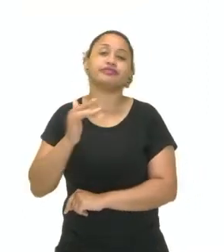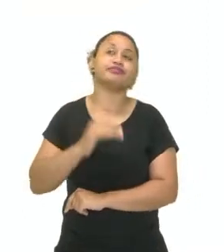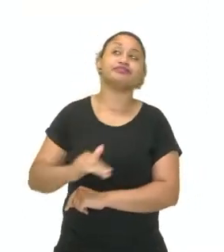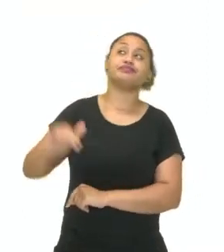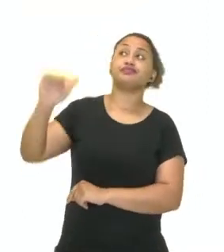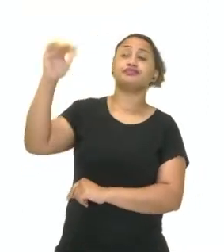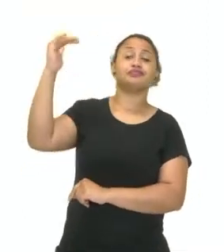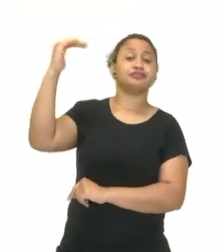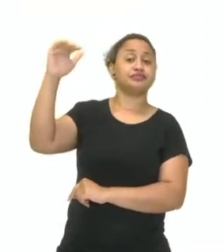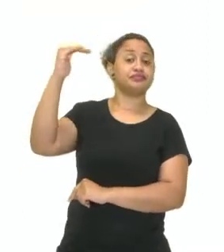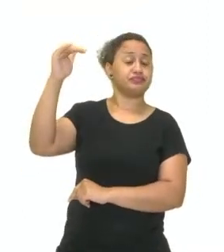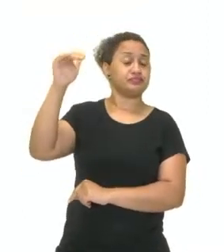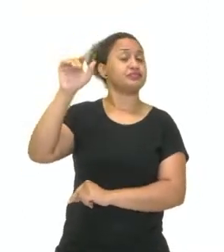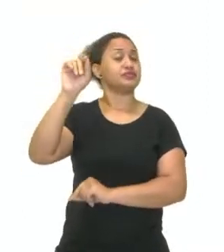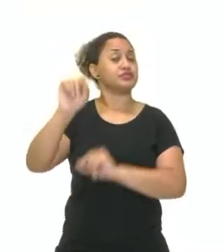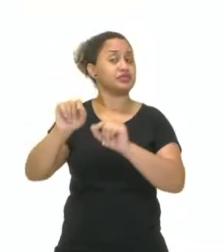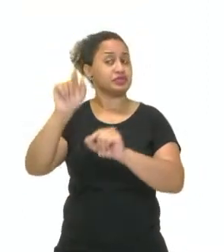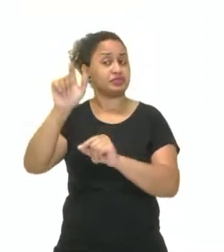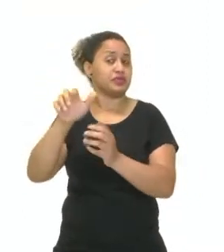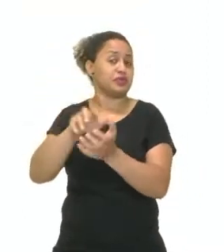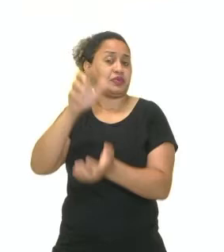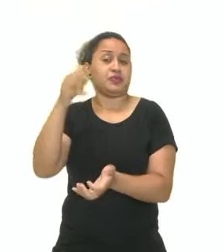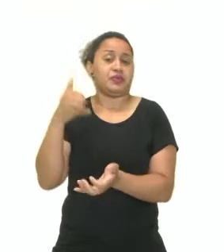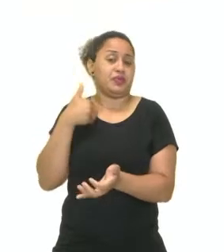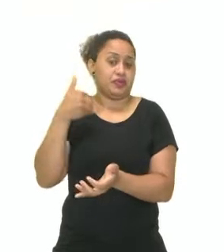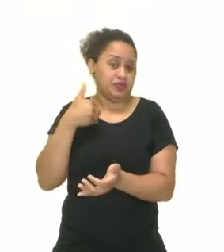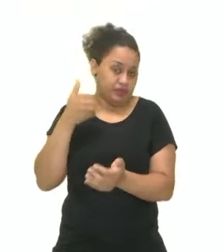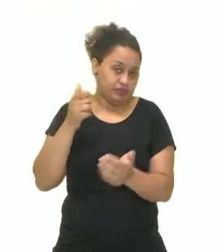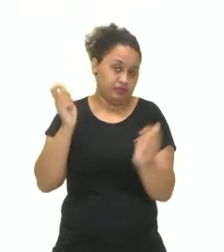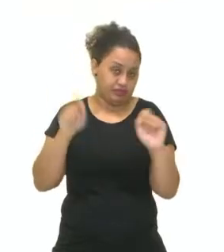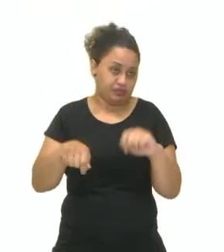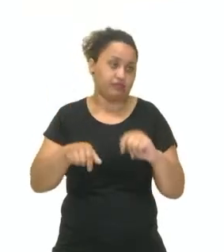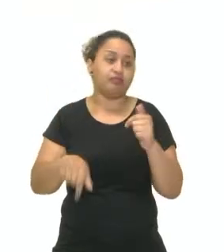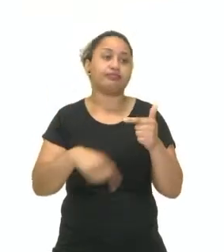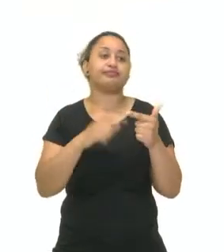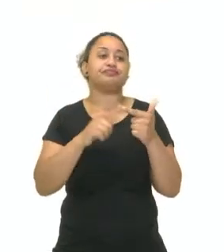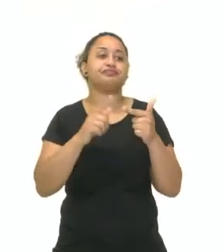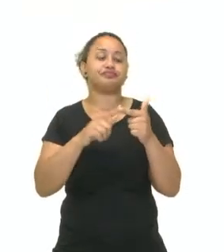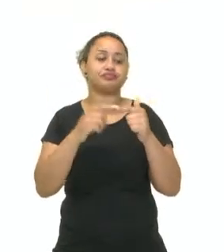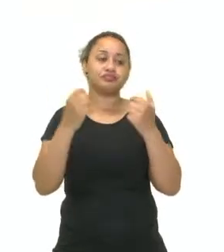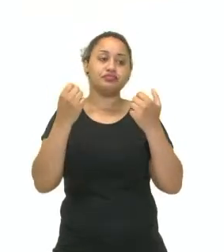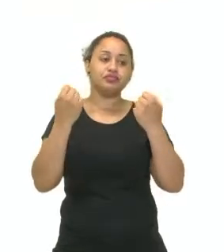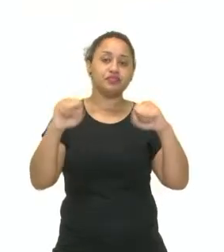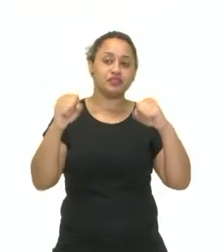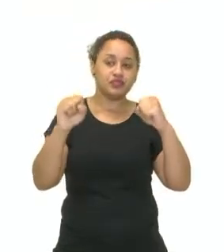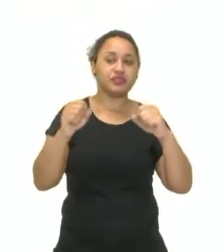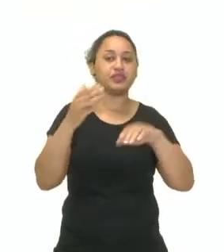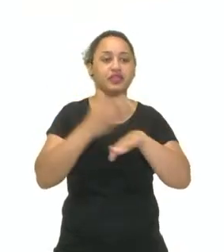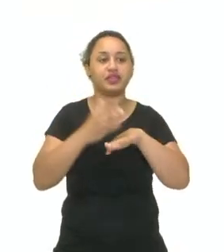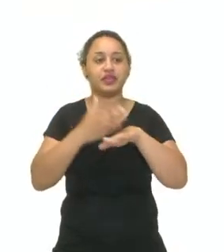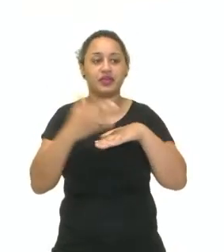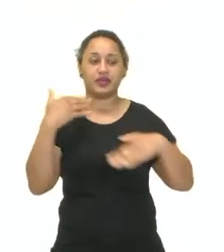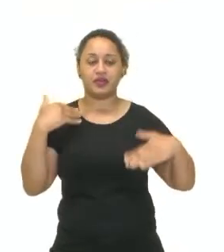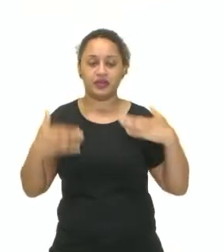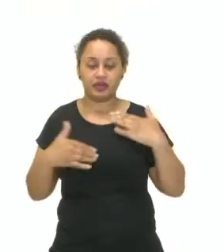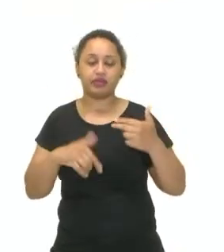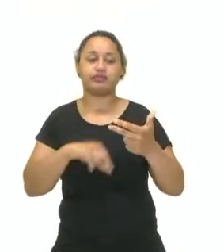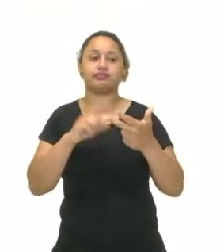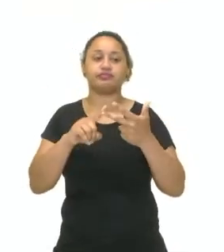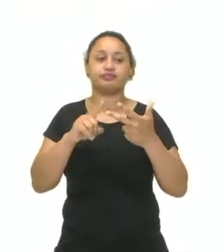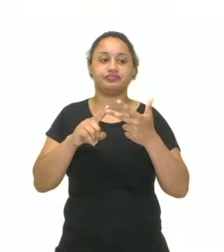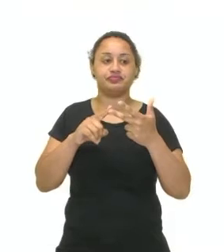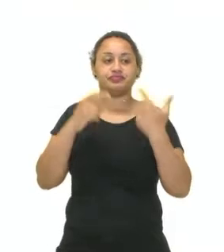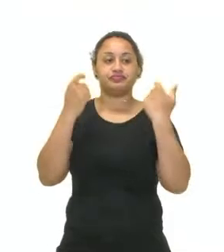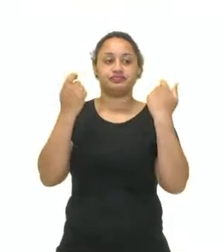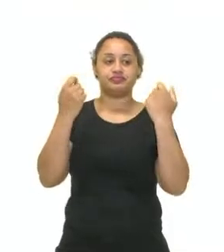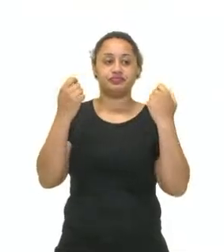até o mais idoso, o mais adulto. Ginástica de condicionamento físico e a